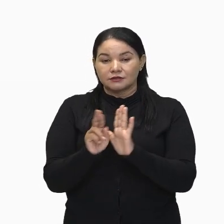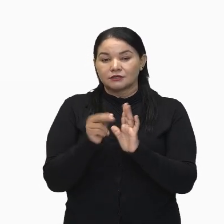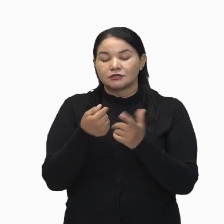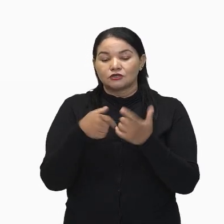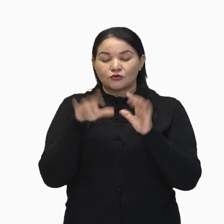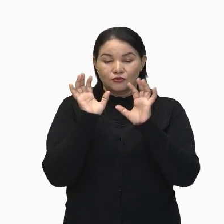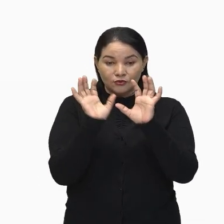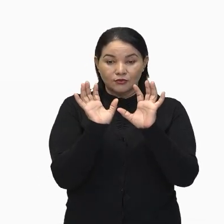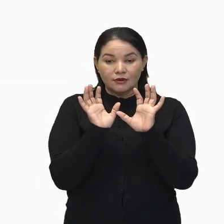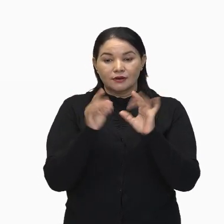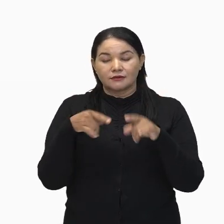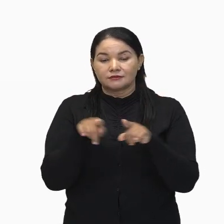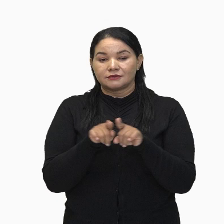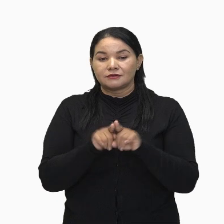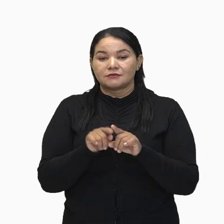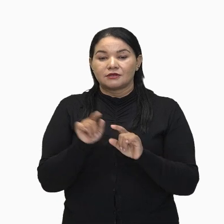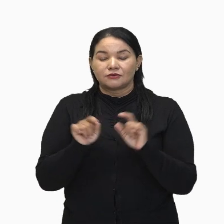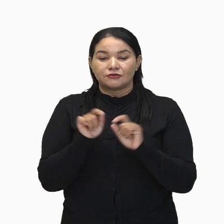dragão, como